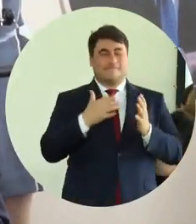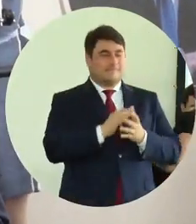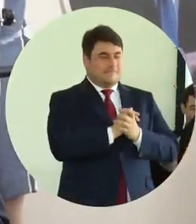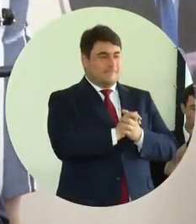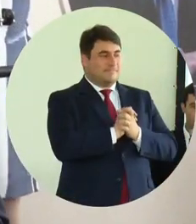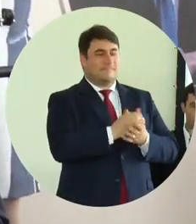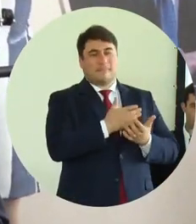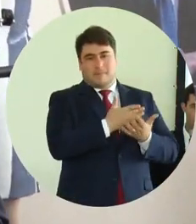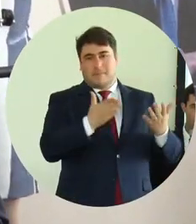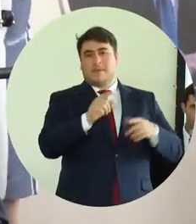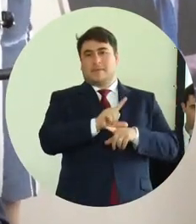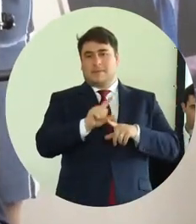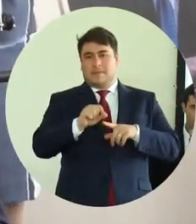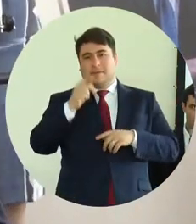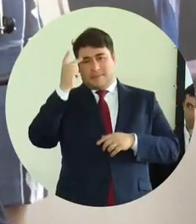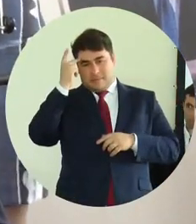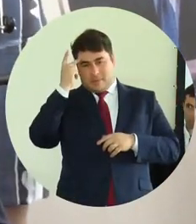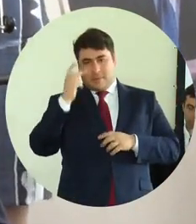Senac de São Paulo.